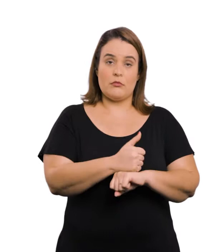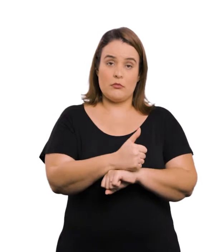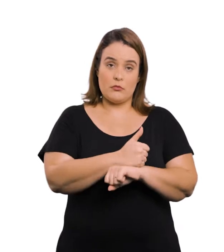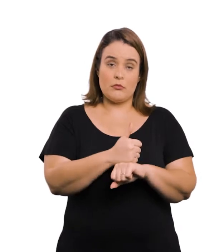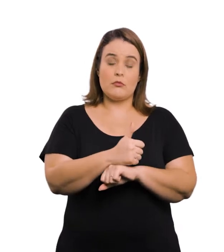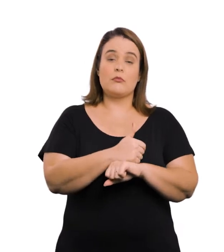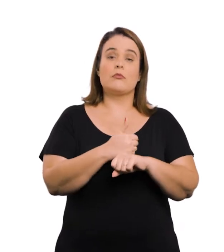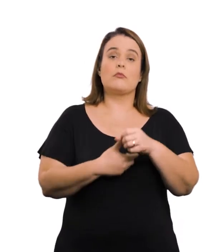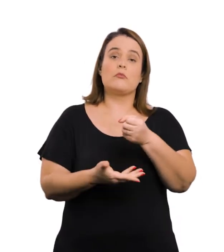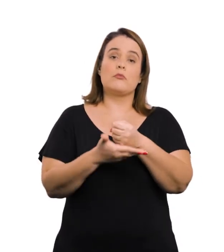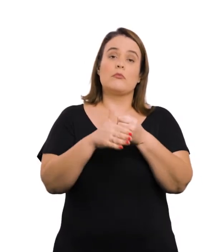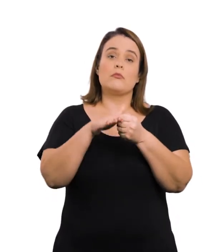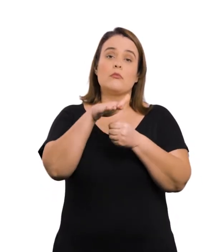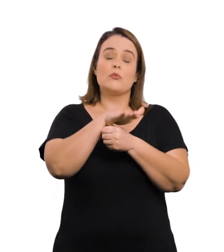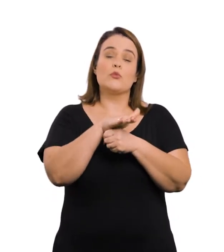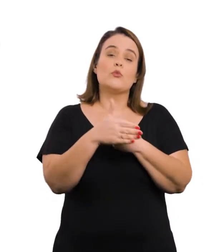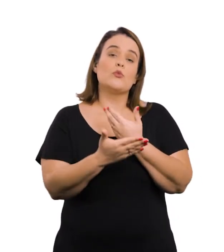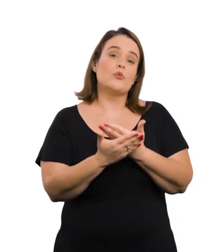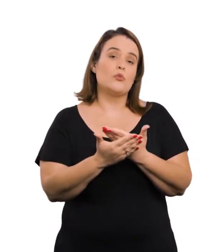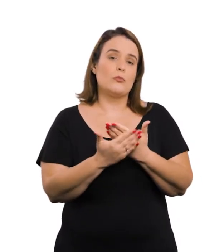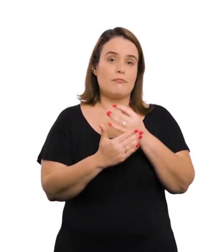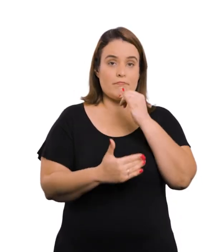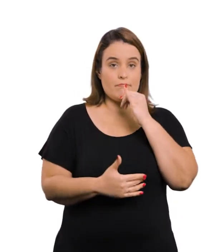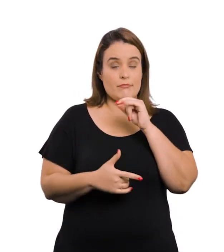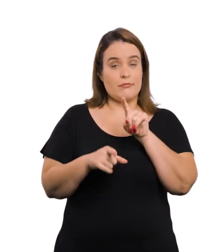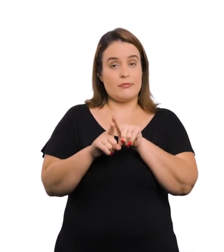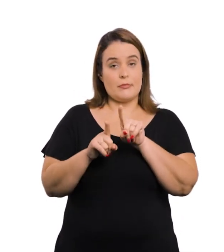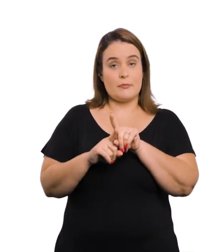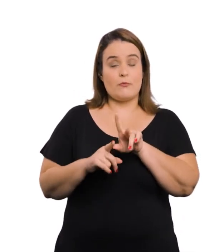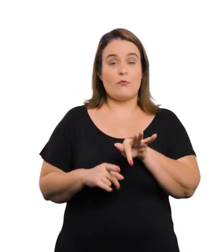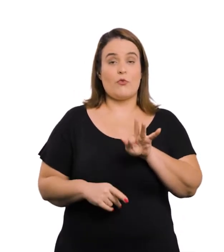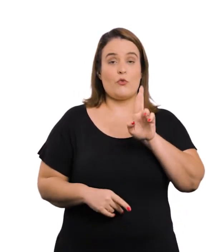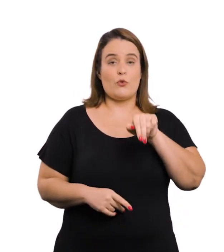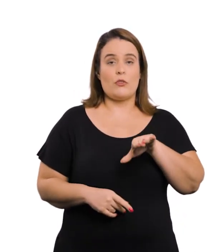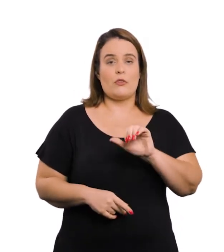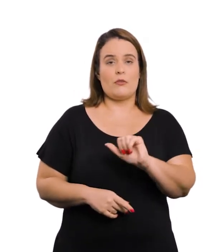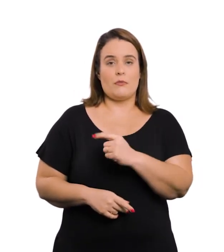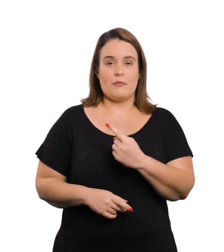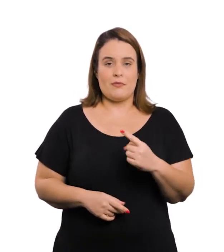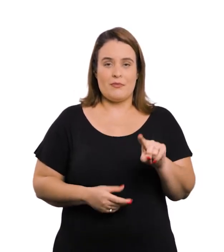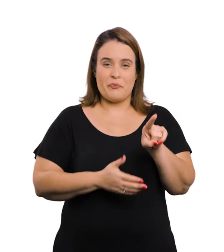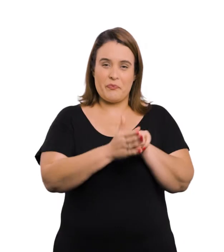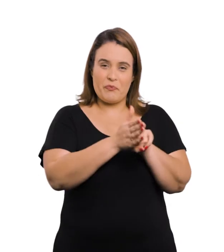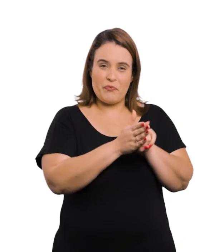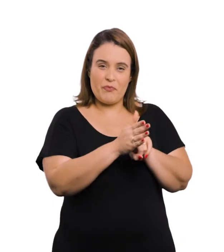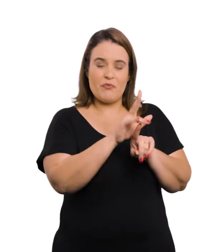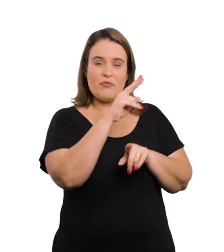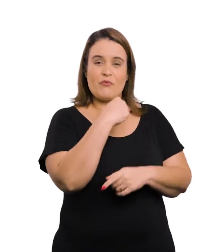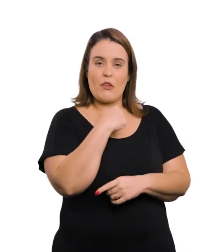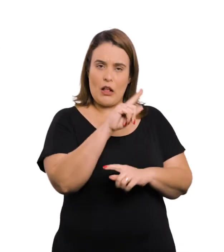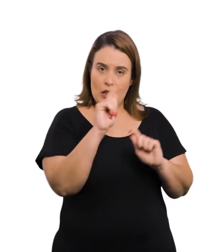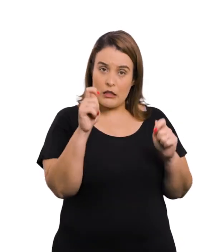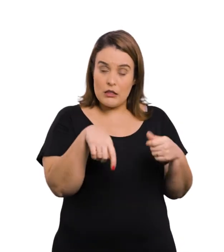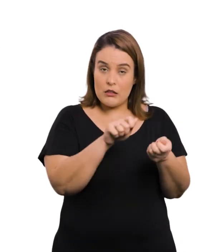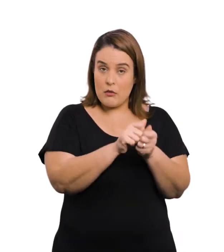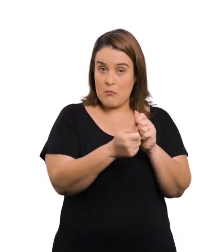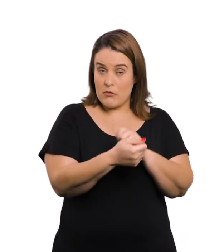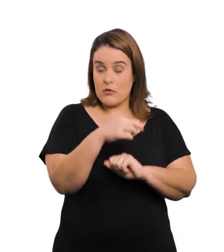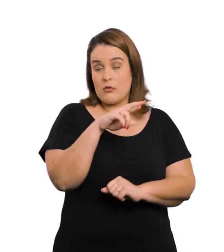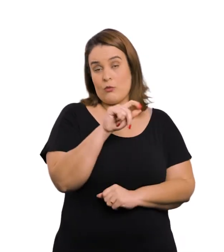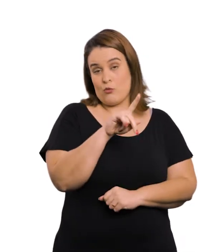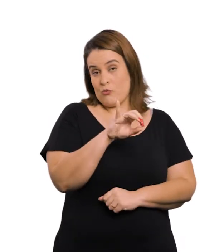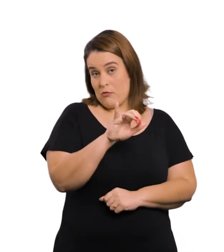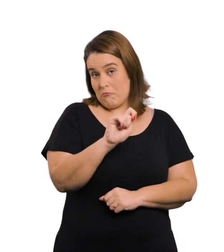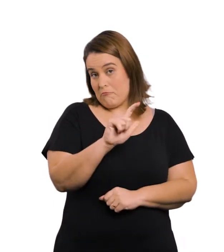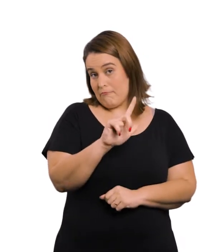experiência profissional e nível de instrução, por exemplo, e as funções do cargo. Analisar se a vaga a ser preenchida é passível de